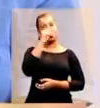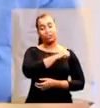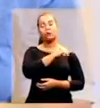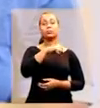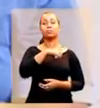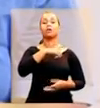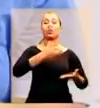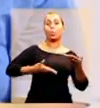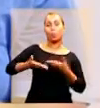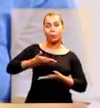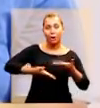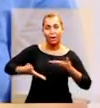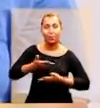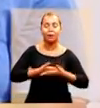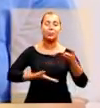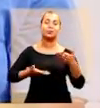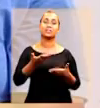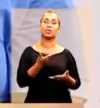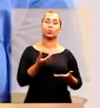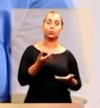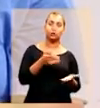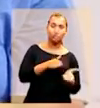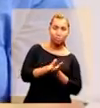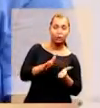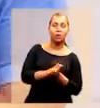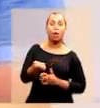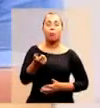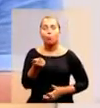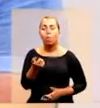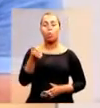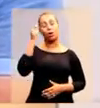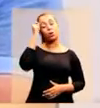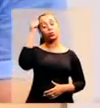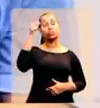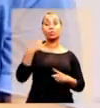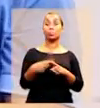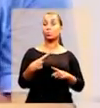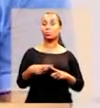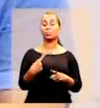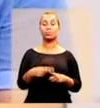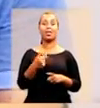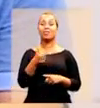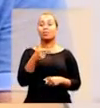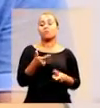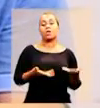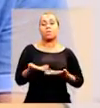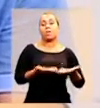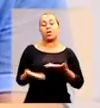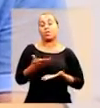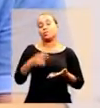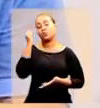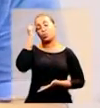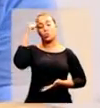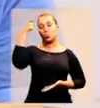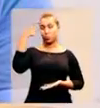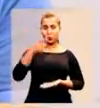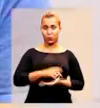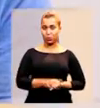Preto tem uma relação de financiar muito pouco a cultura, porque ela não tem uma relação com a